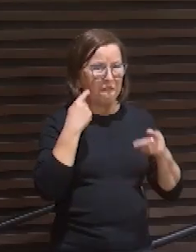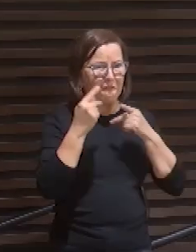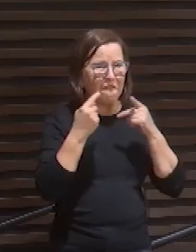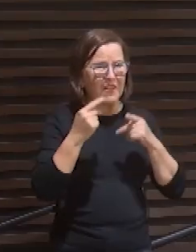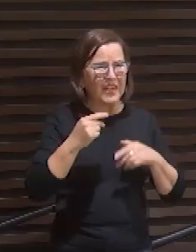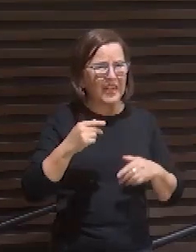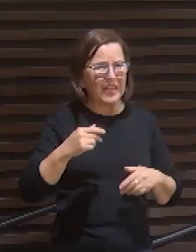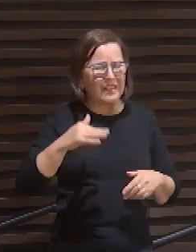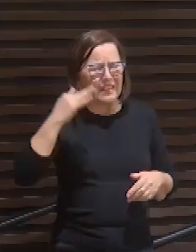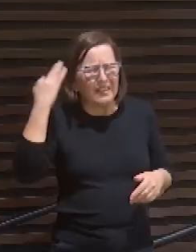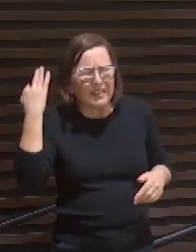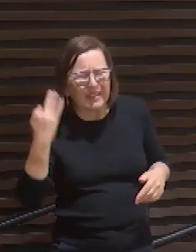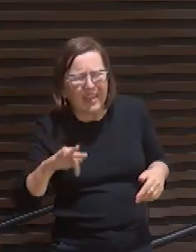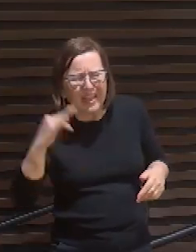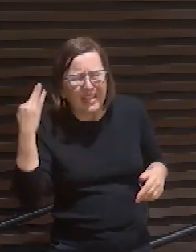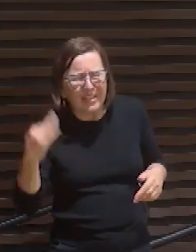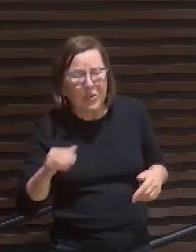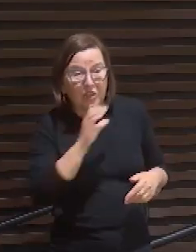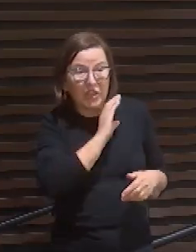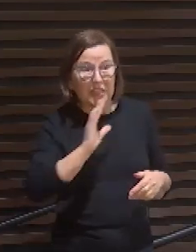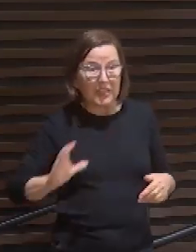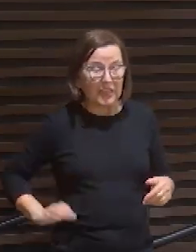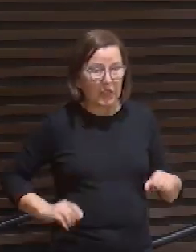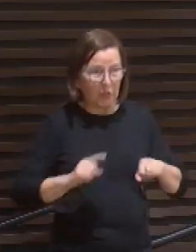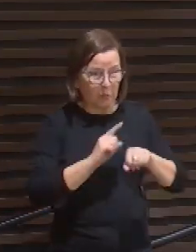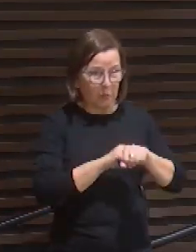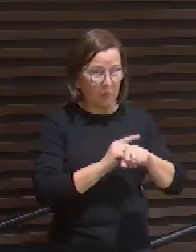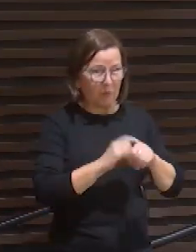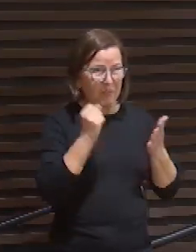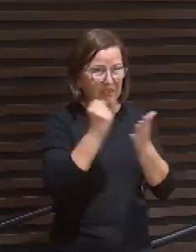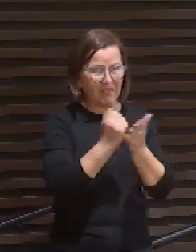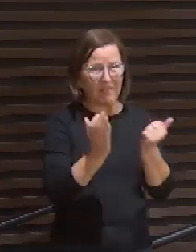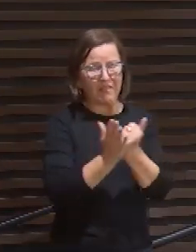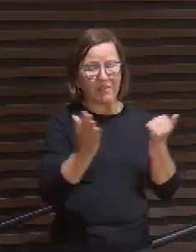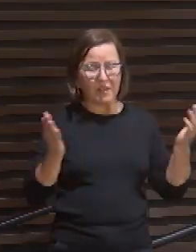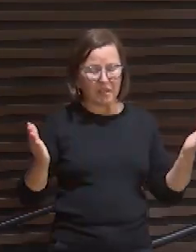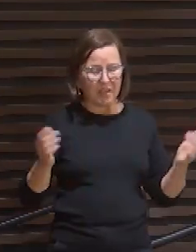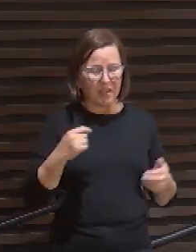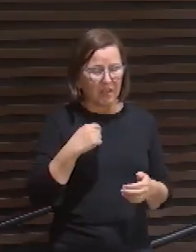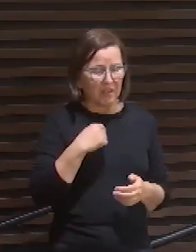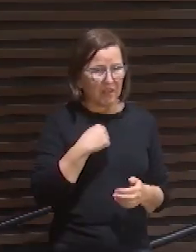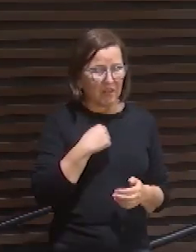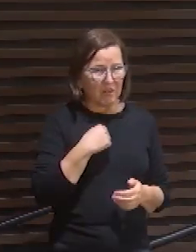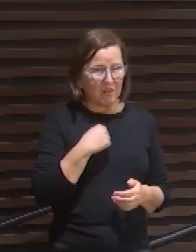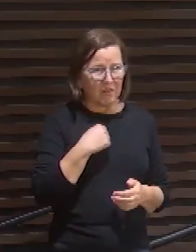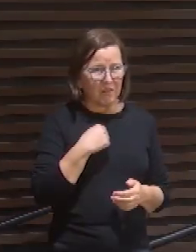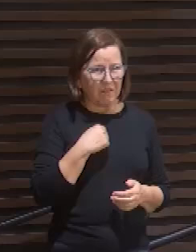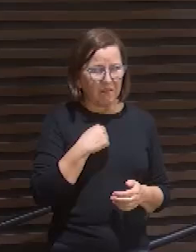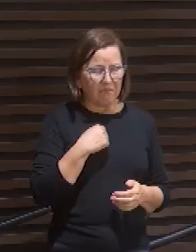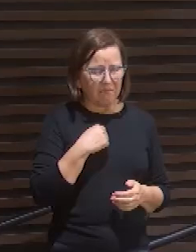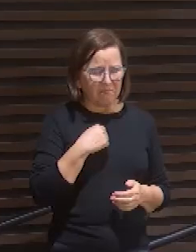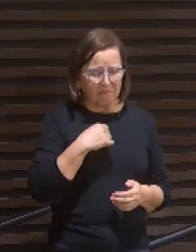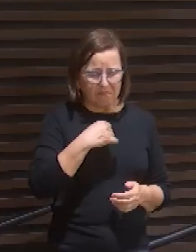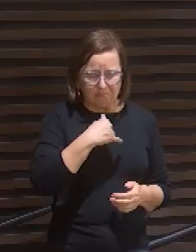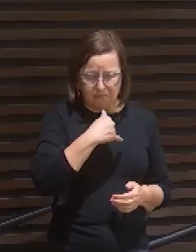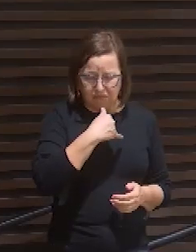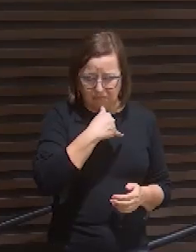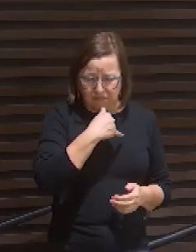sua crucificação, eu fiquei um tanto embargado.